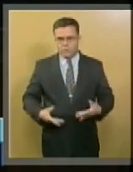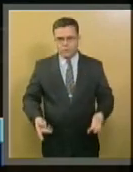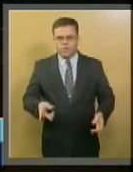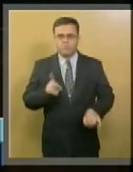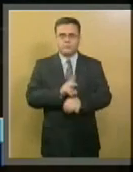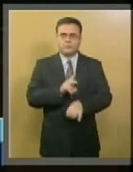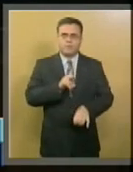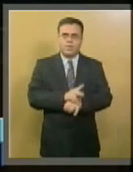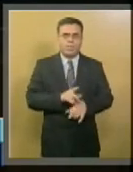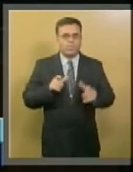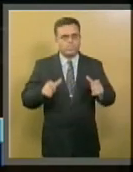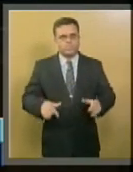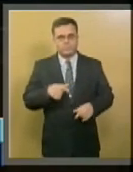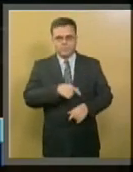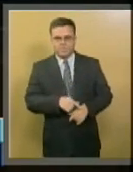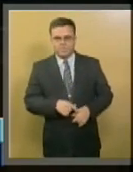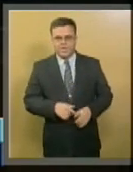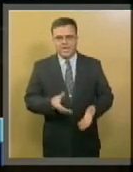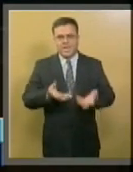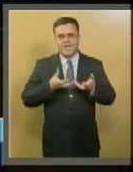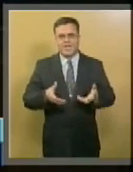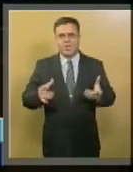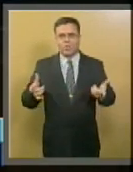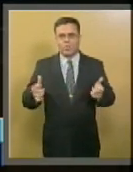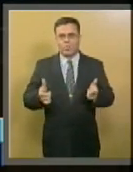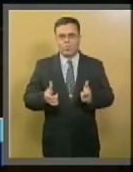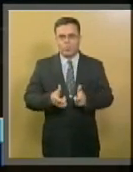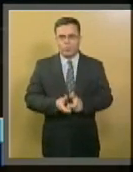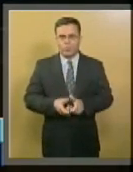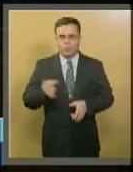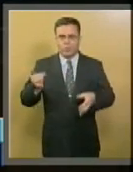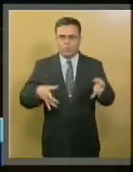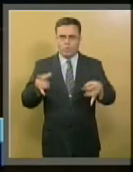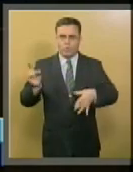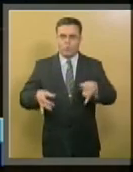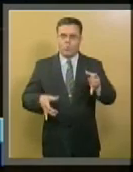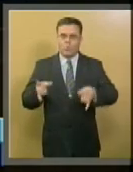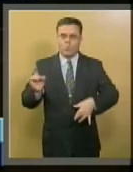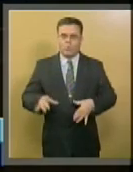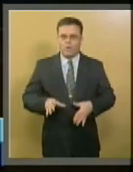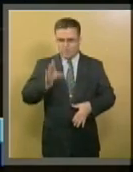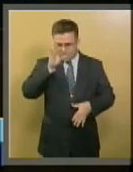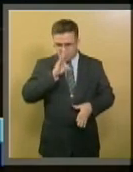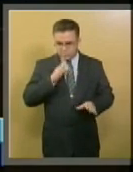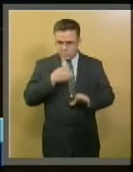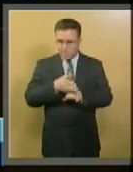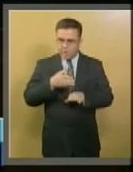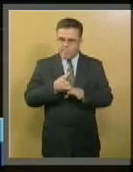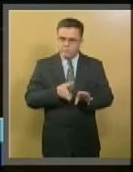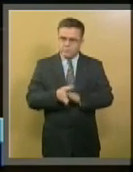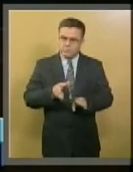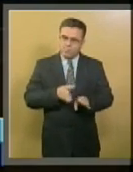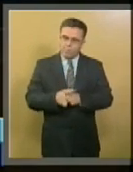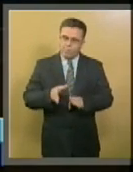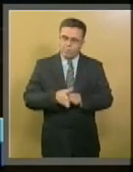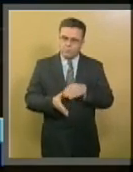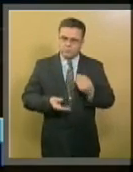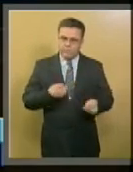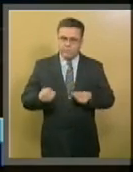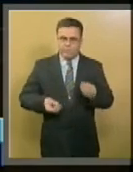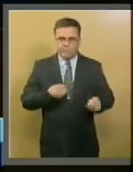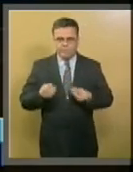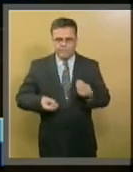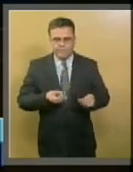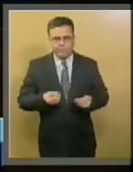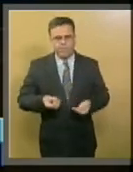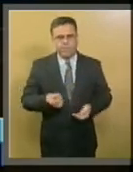realizado no ambulatório espera reduzir o número de abandonos, com as consultas de graça e orientação da posse responsável.